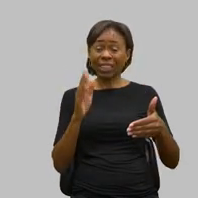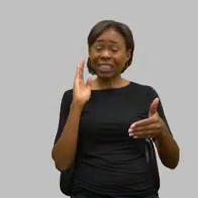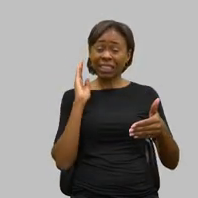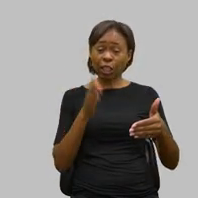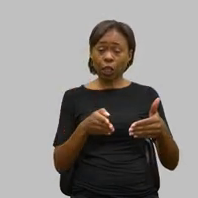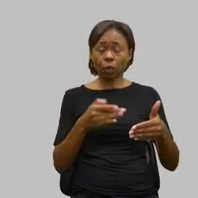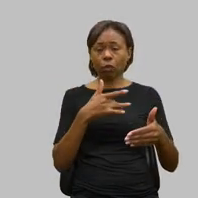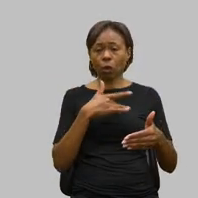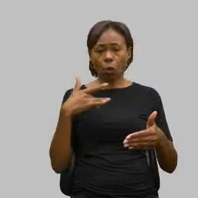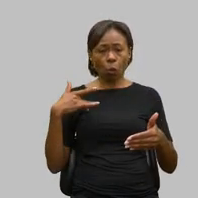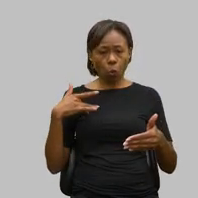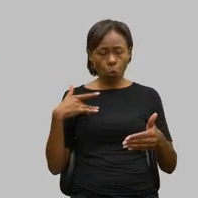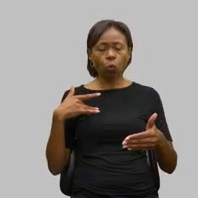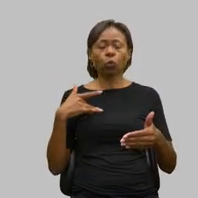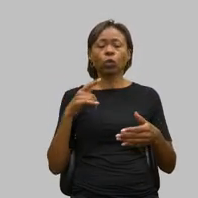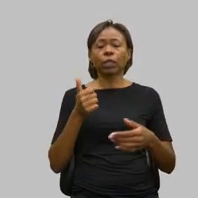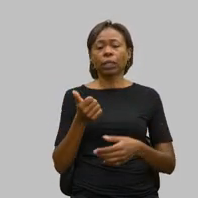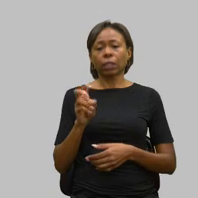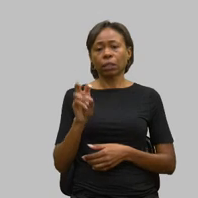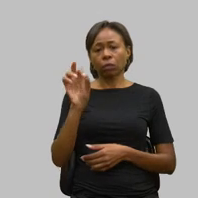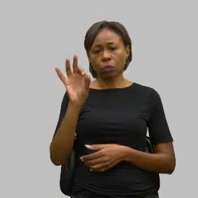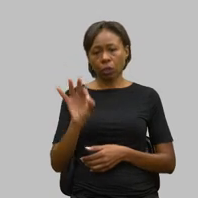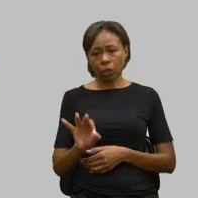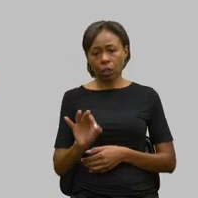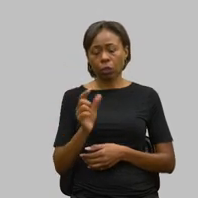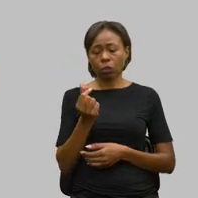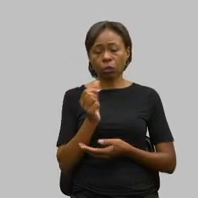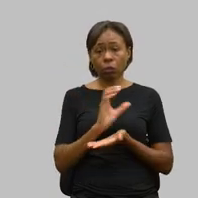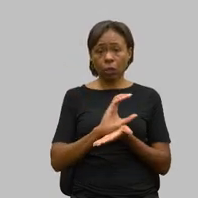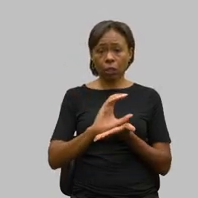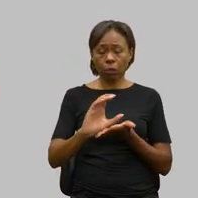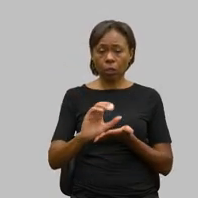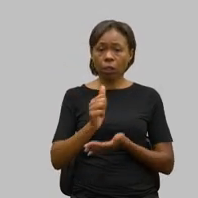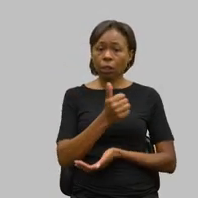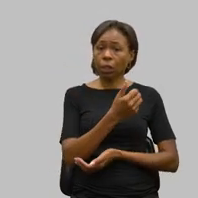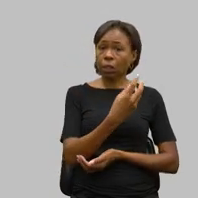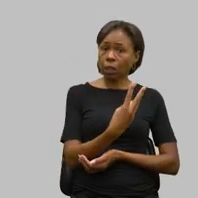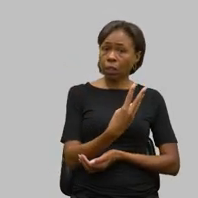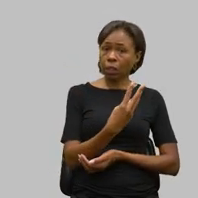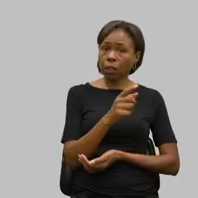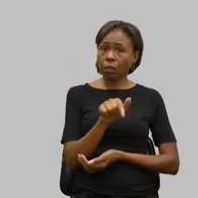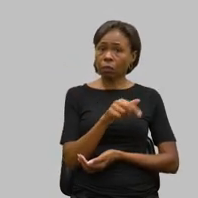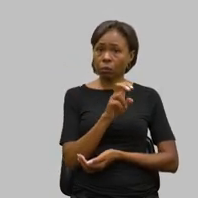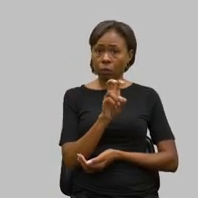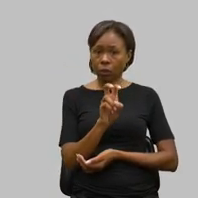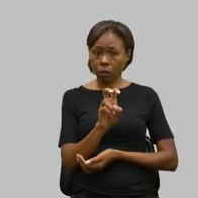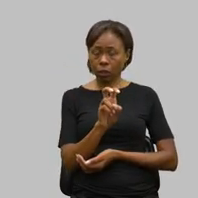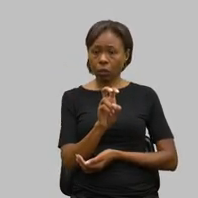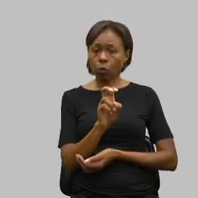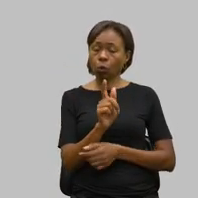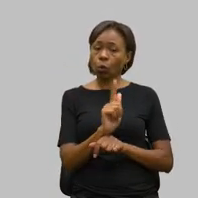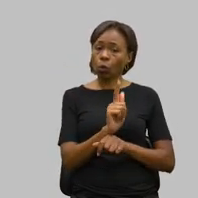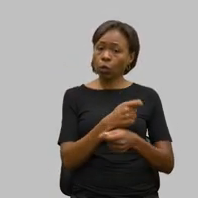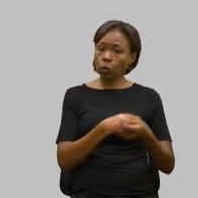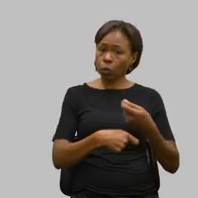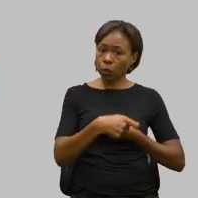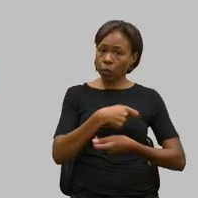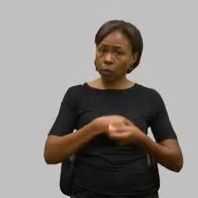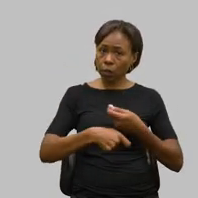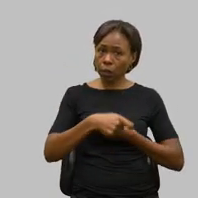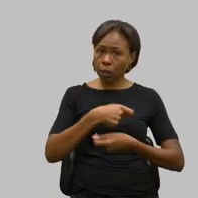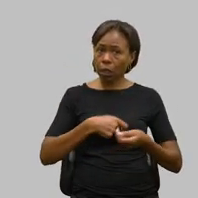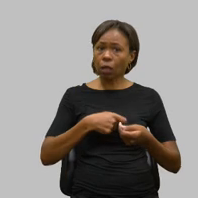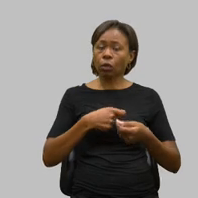de atenção, 15% investimento, 13,5% na gestão de sistema e operação de unidades e prestação de